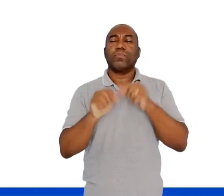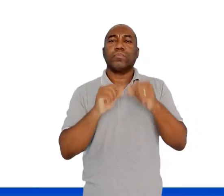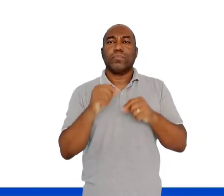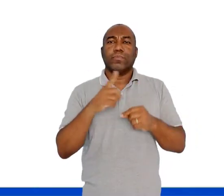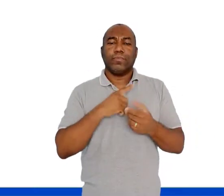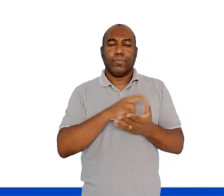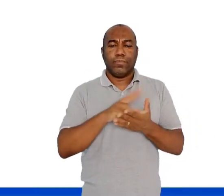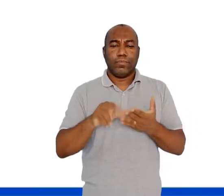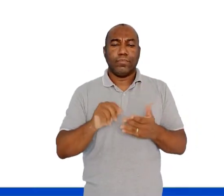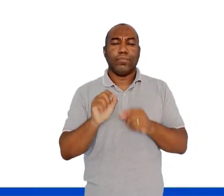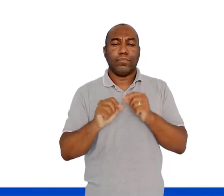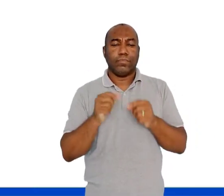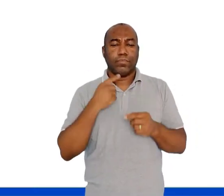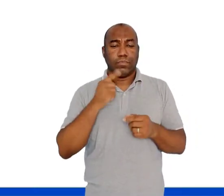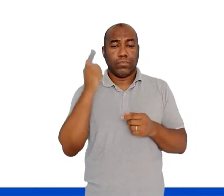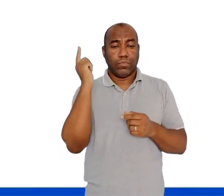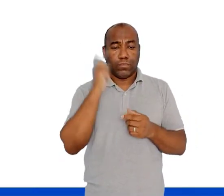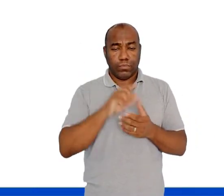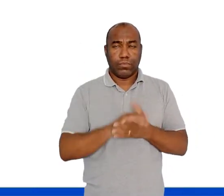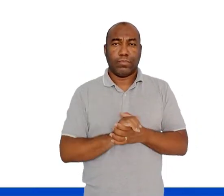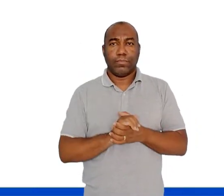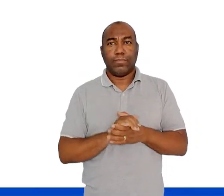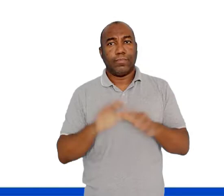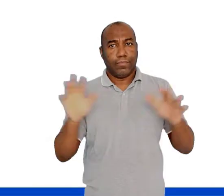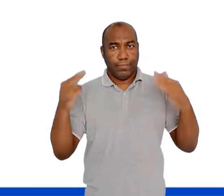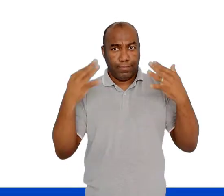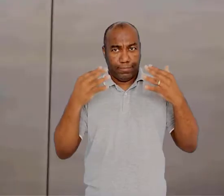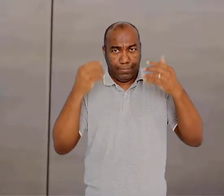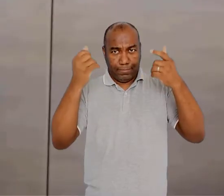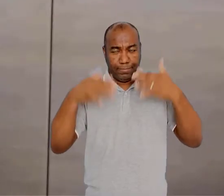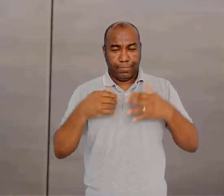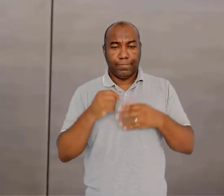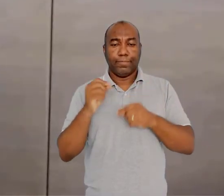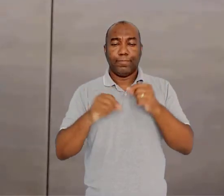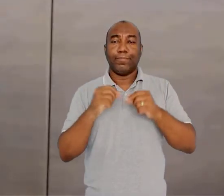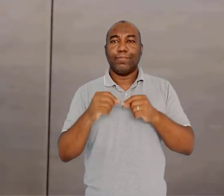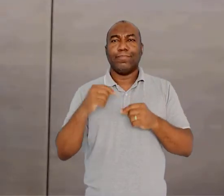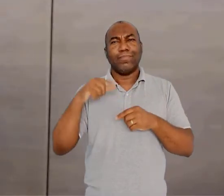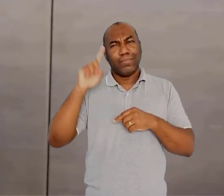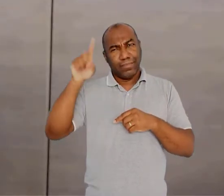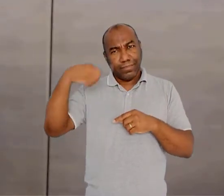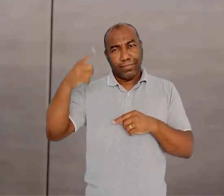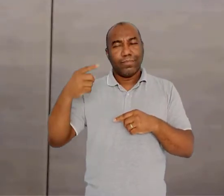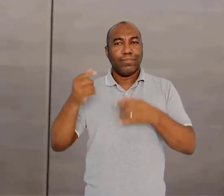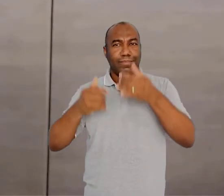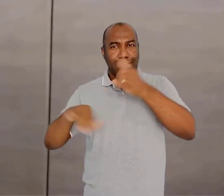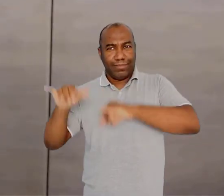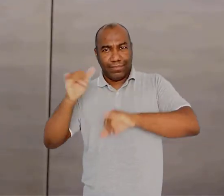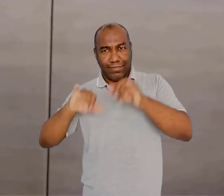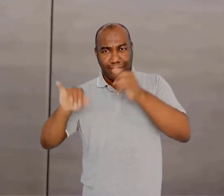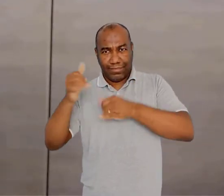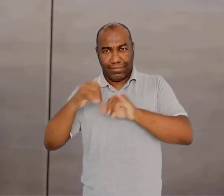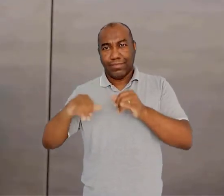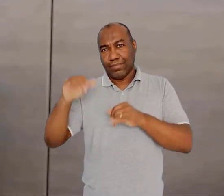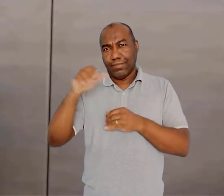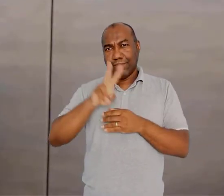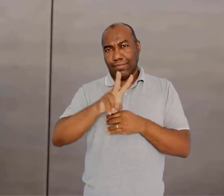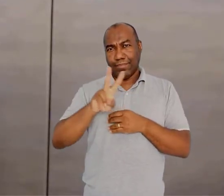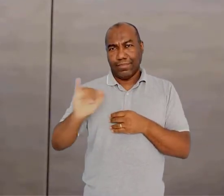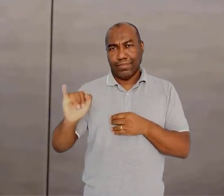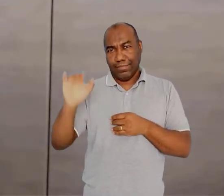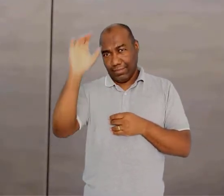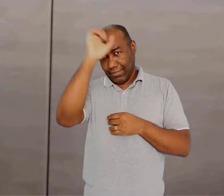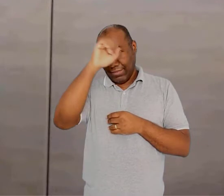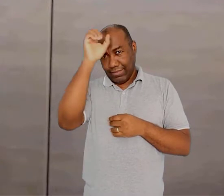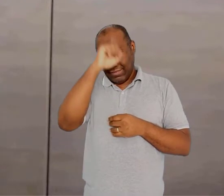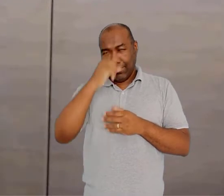entalpia igual a zero. Então volta aqui para mim agora. Vocês vão estudar na química geral o que é uma substância simples. Substância